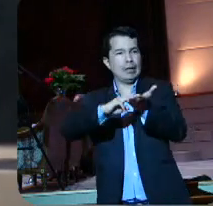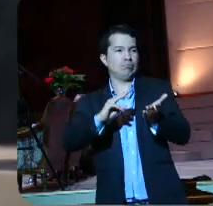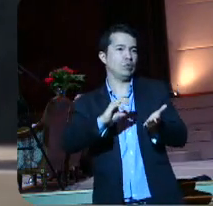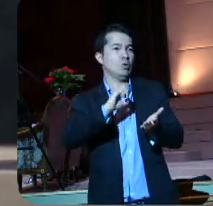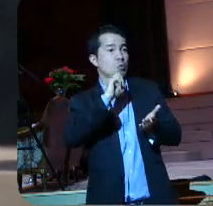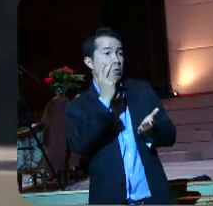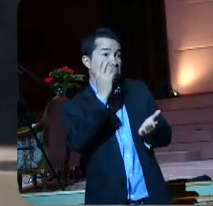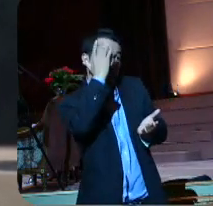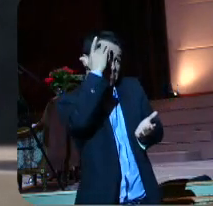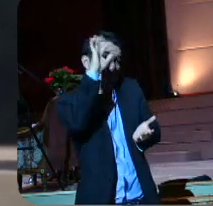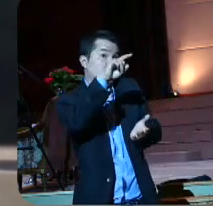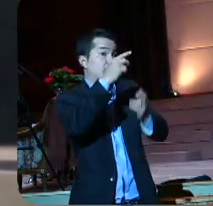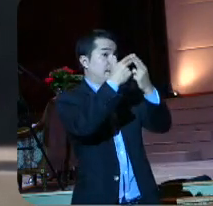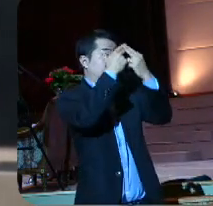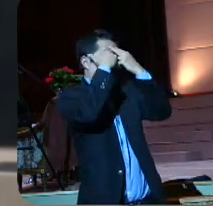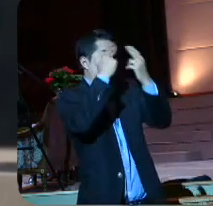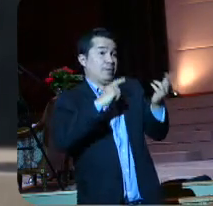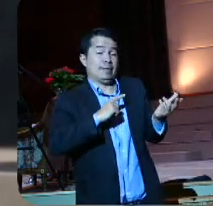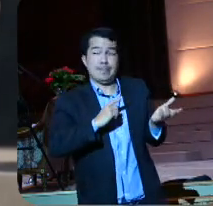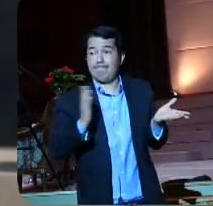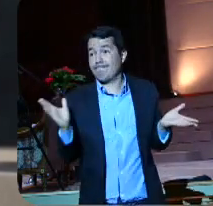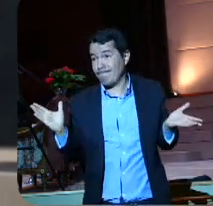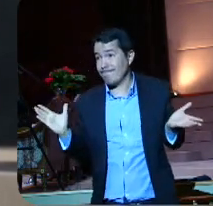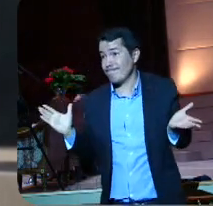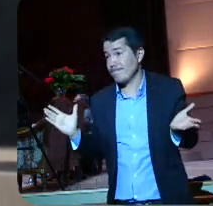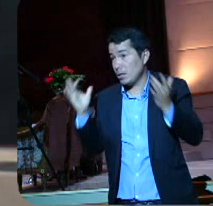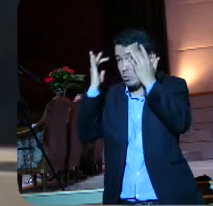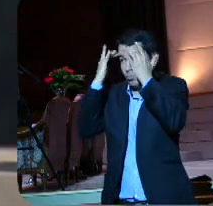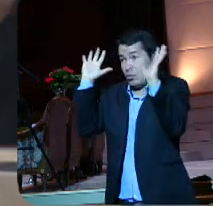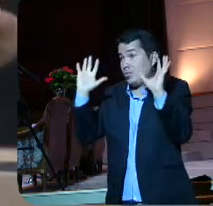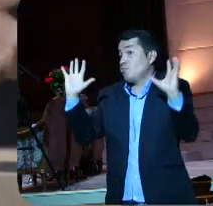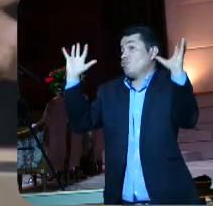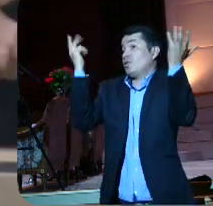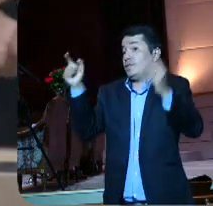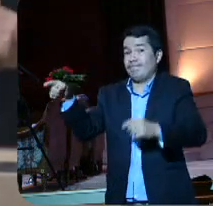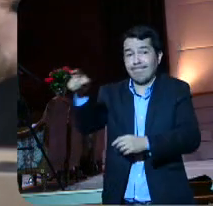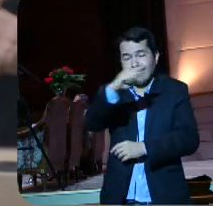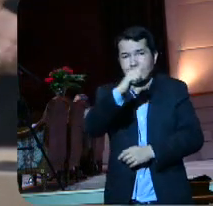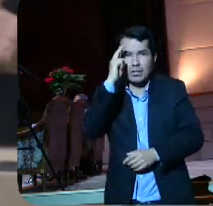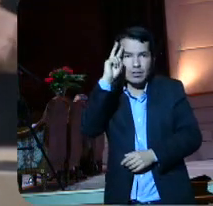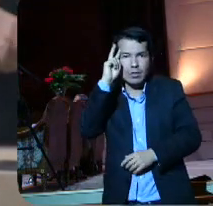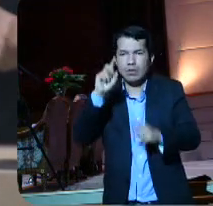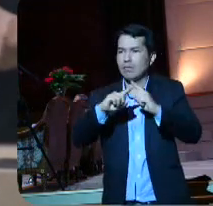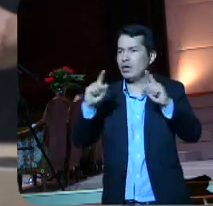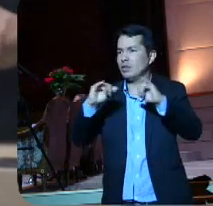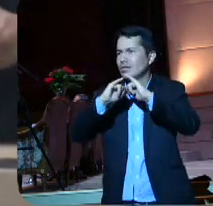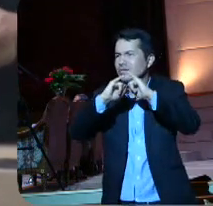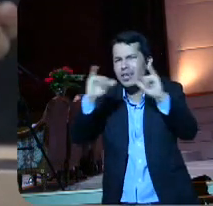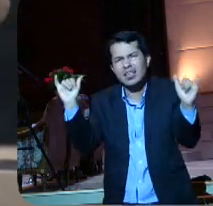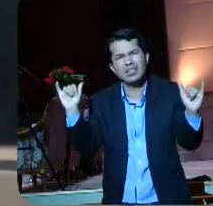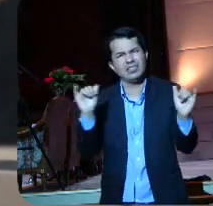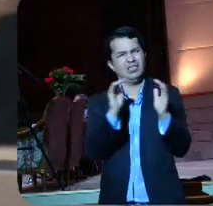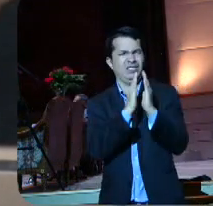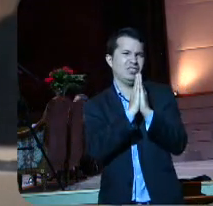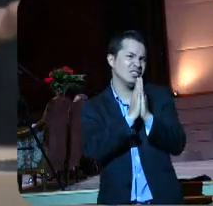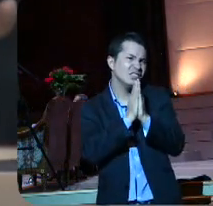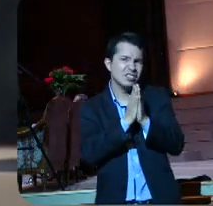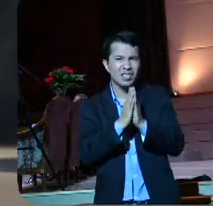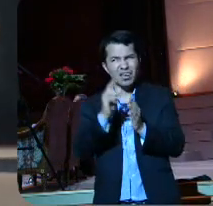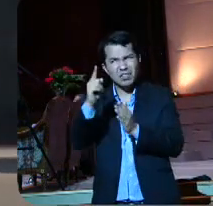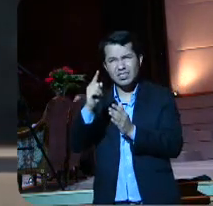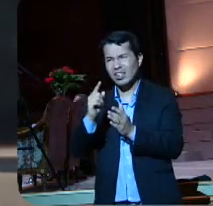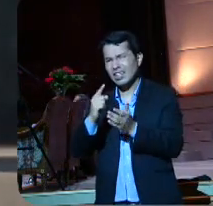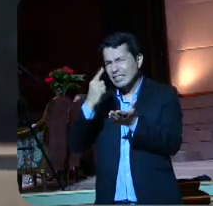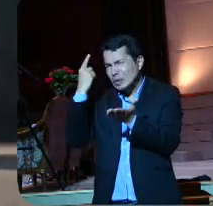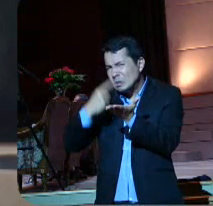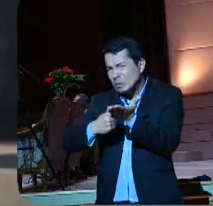marcas. Mas, queridos, não funciona desse jeito. Ou a gente está comprometido